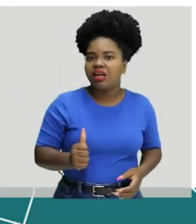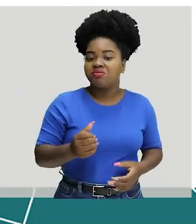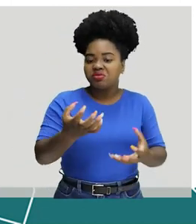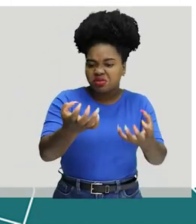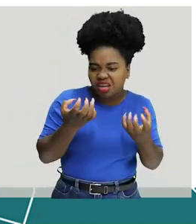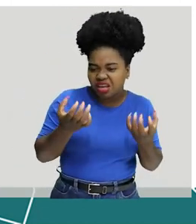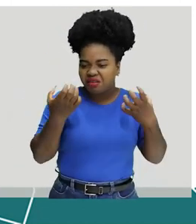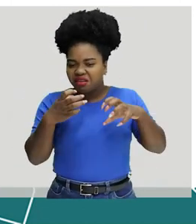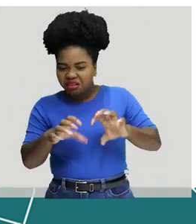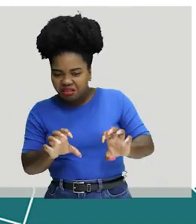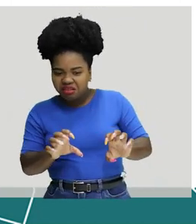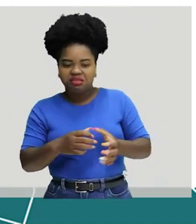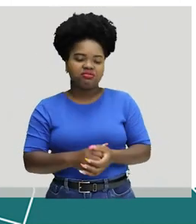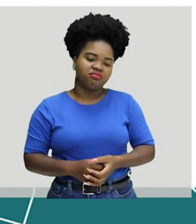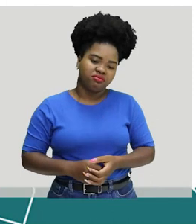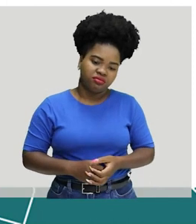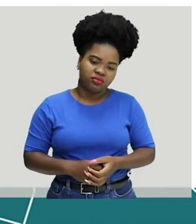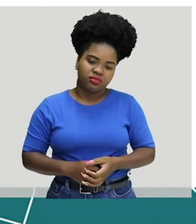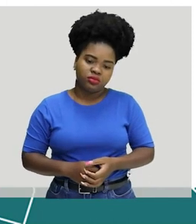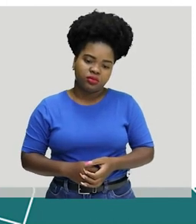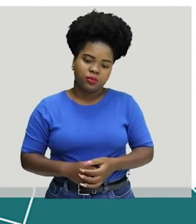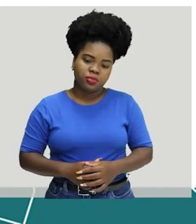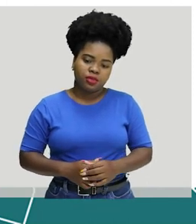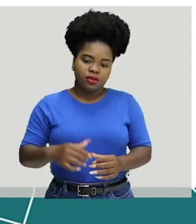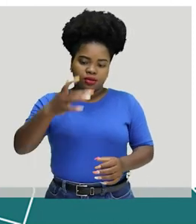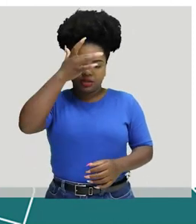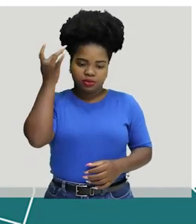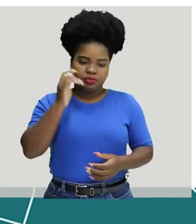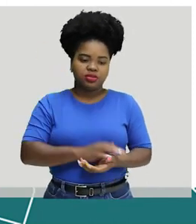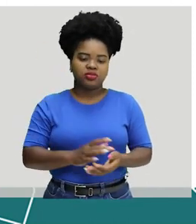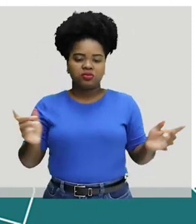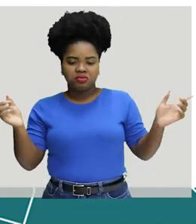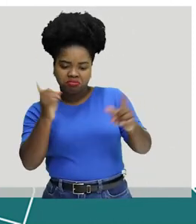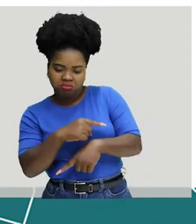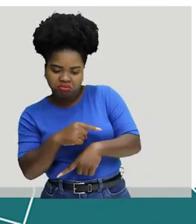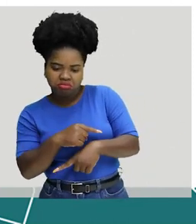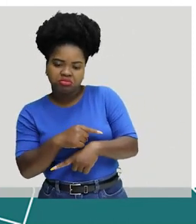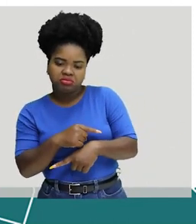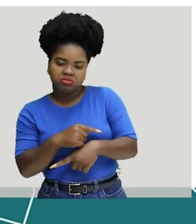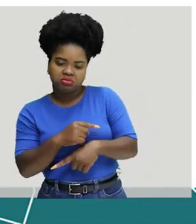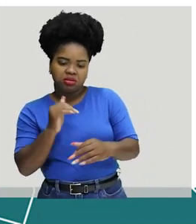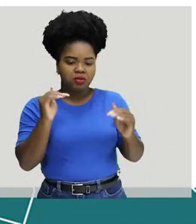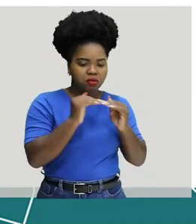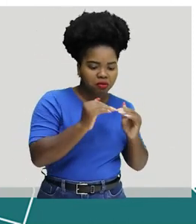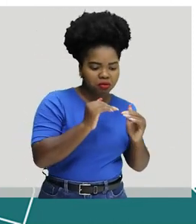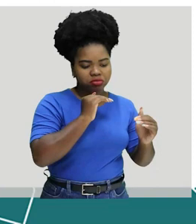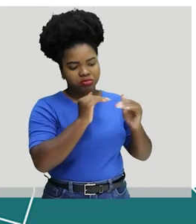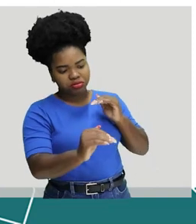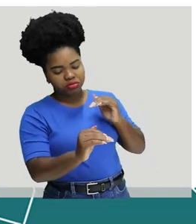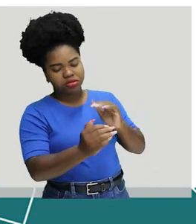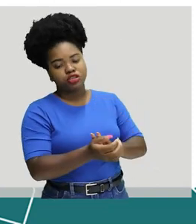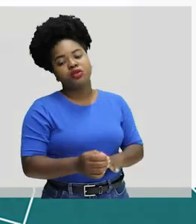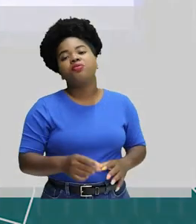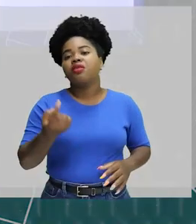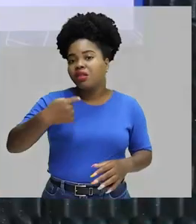que não quer mesmo que alguém ou algo contrarie por ela ser definida ela vai em